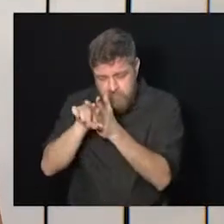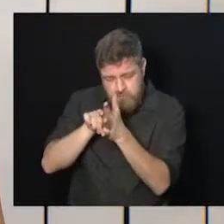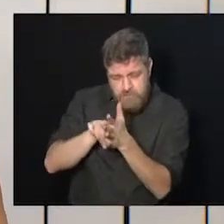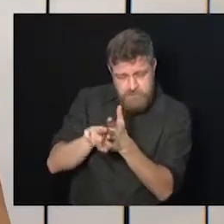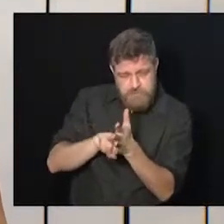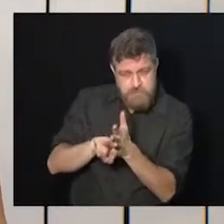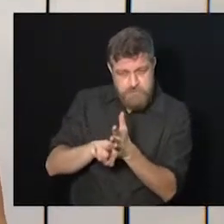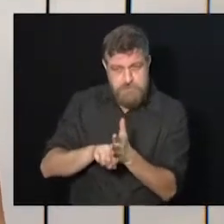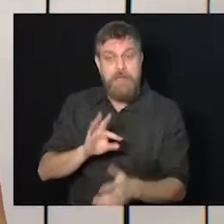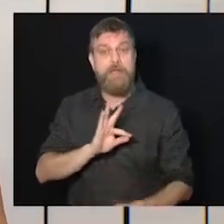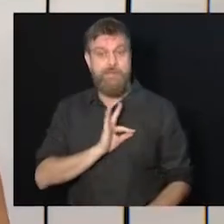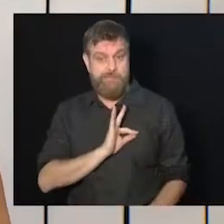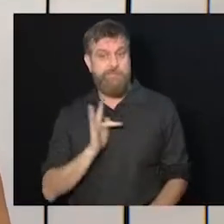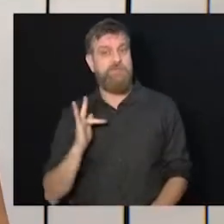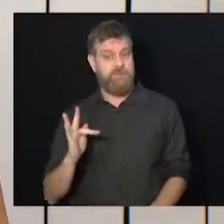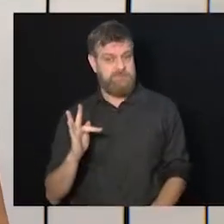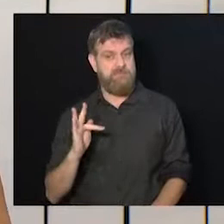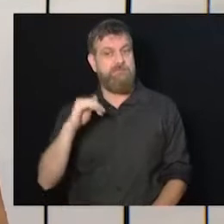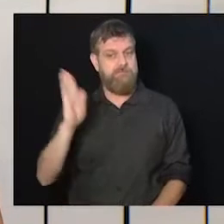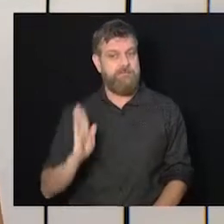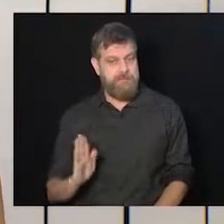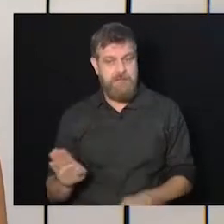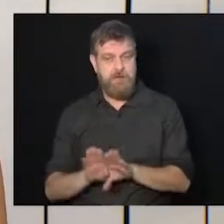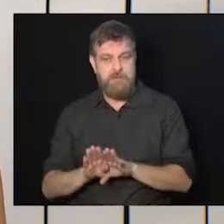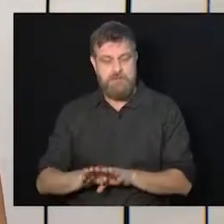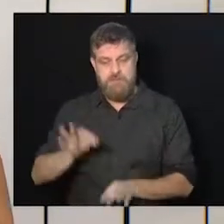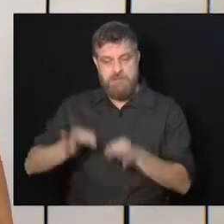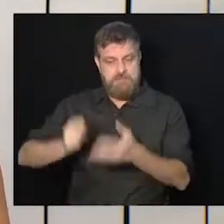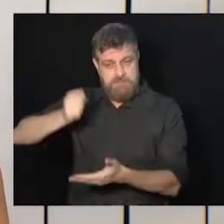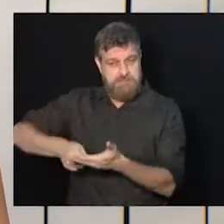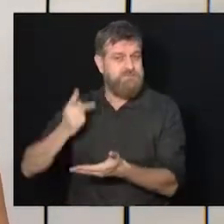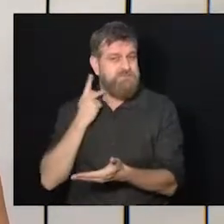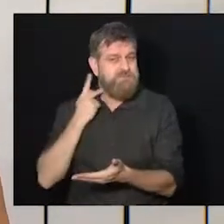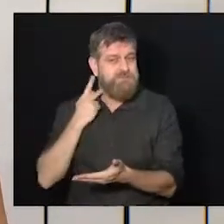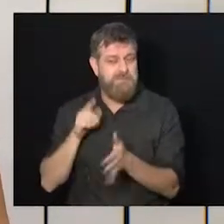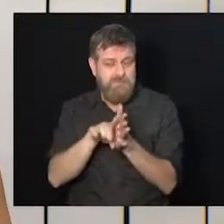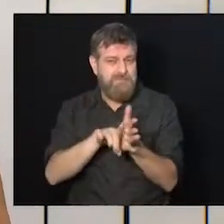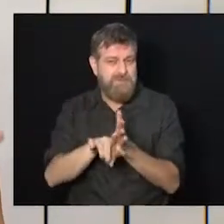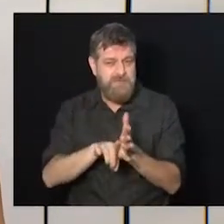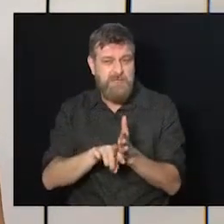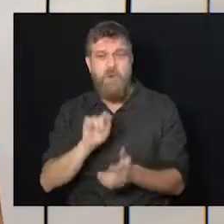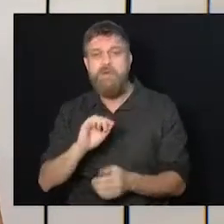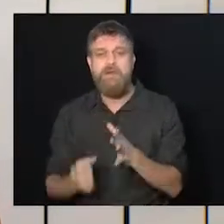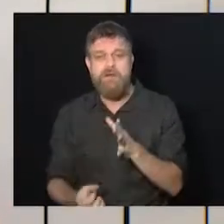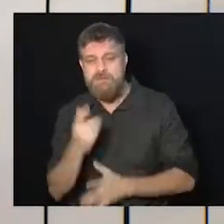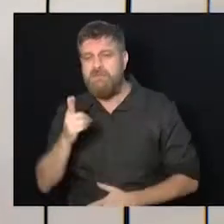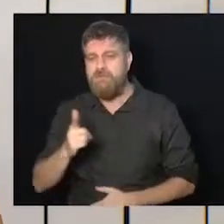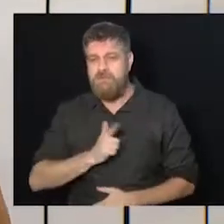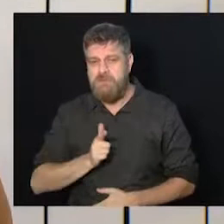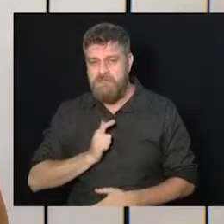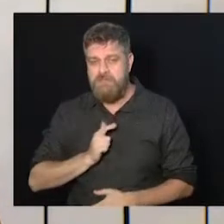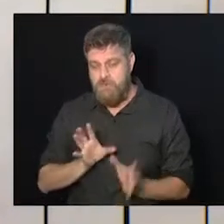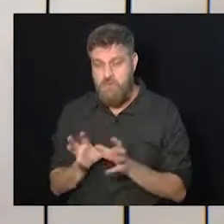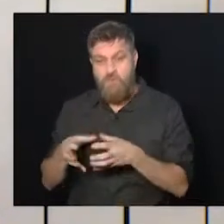investigações da Polícia Federal, da Procuradoria-Geral da União, a respeito daquele movimento que foi feito pelo